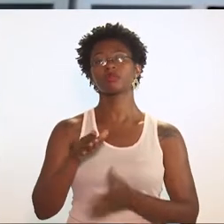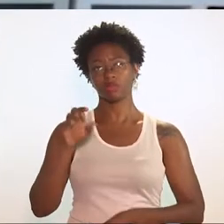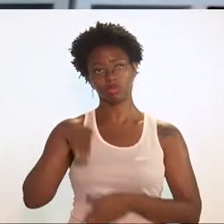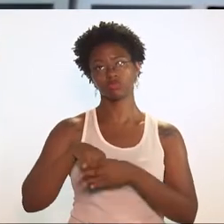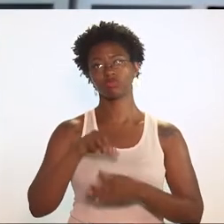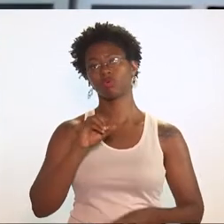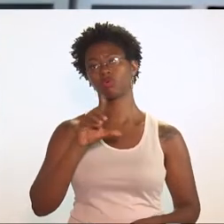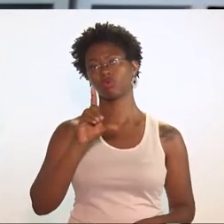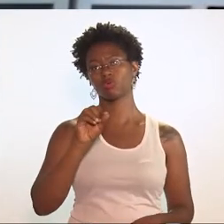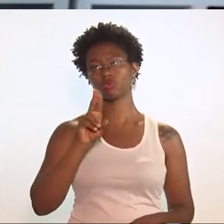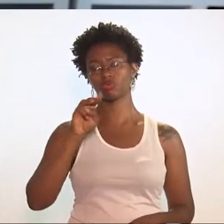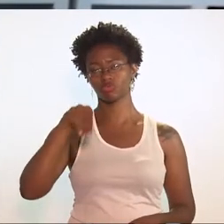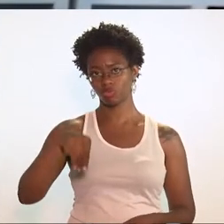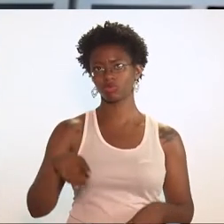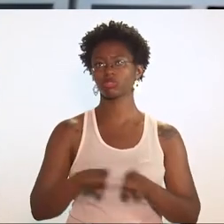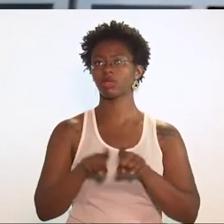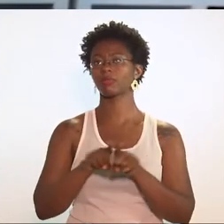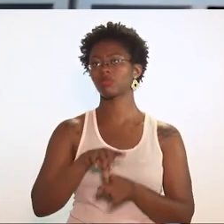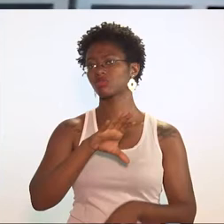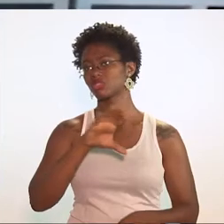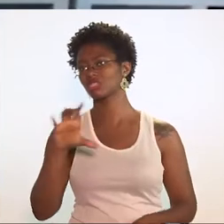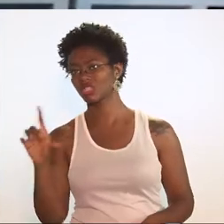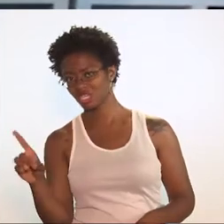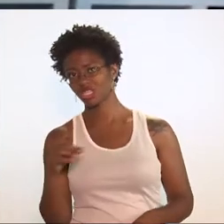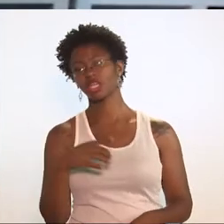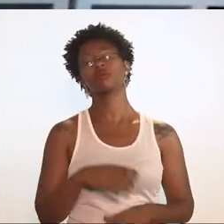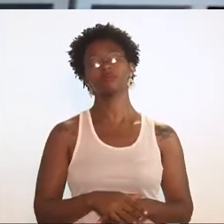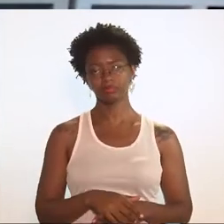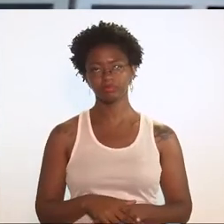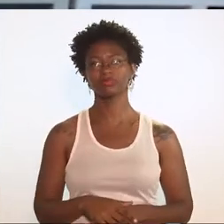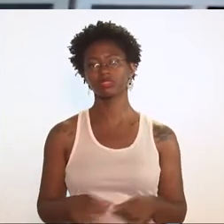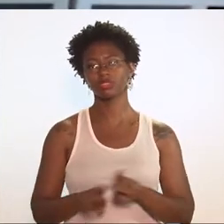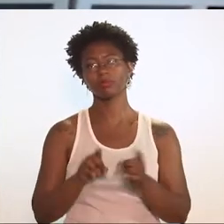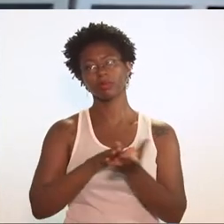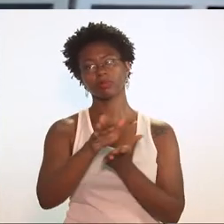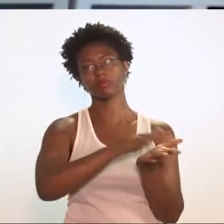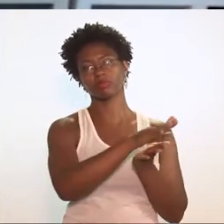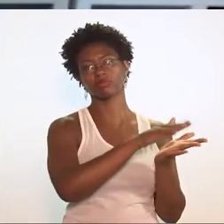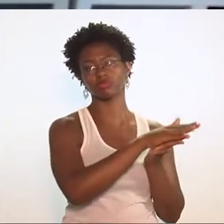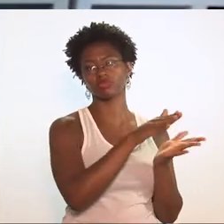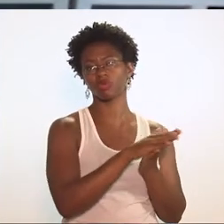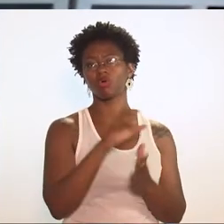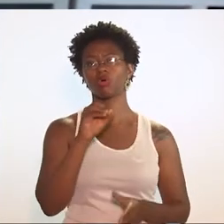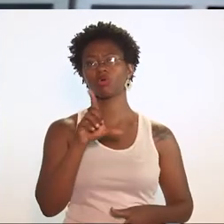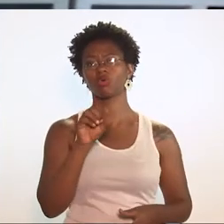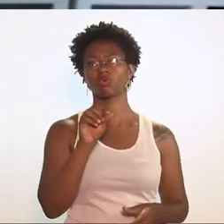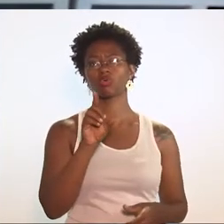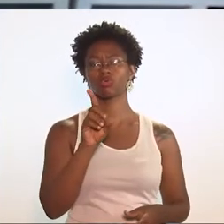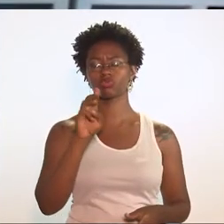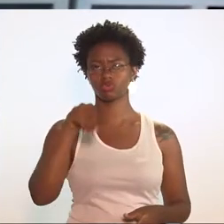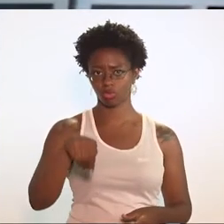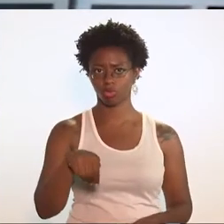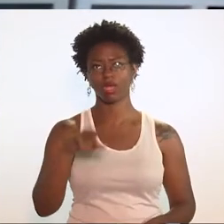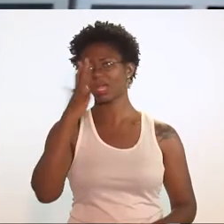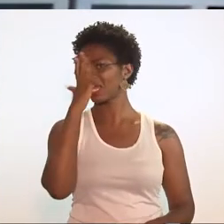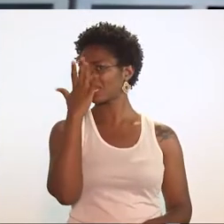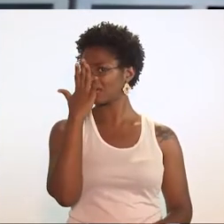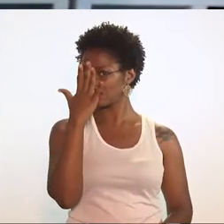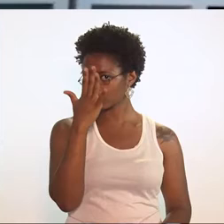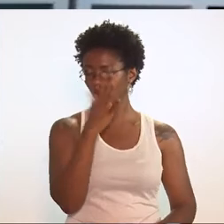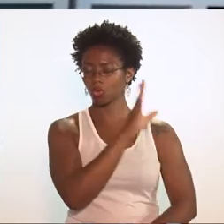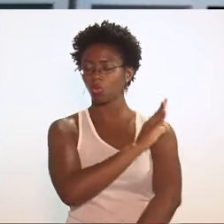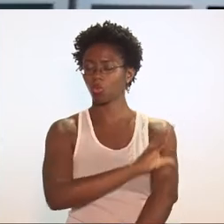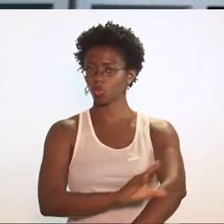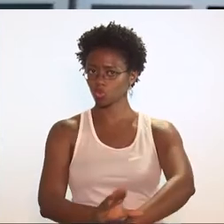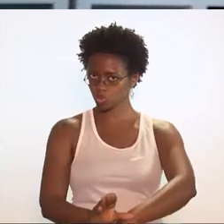Cidadão, o DVD Olodum Povo das Estrelas, além de organizar a publicação dos livros Olodum, Carnaval, Cultura e